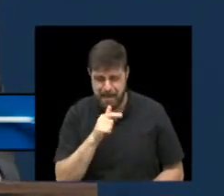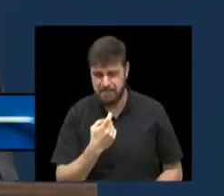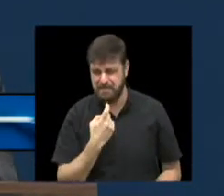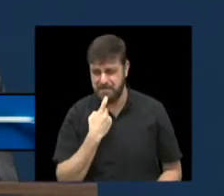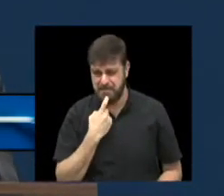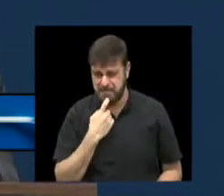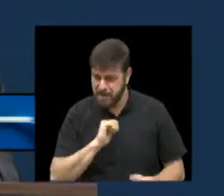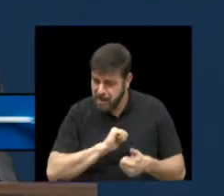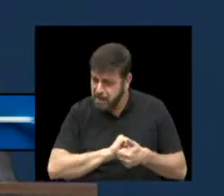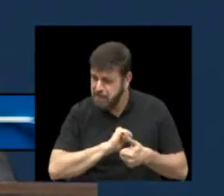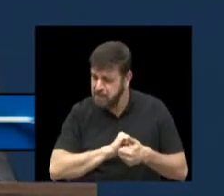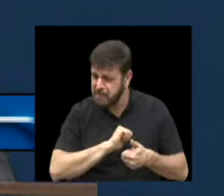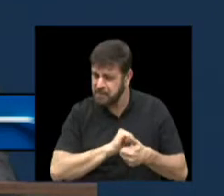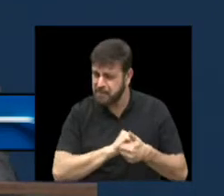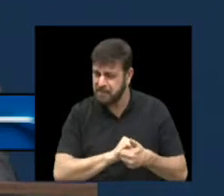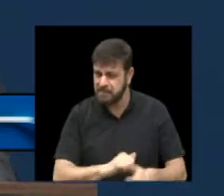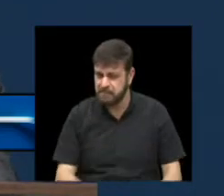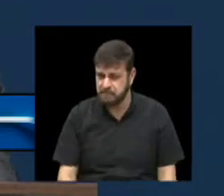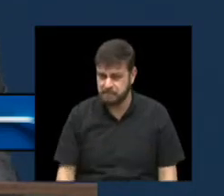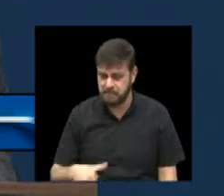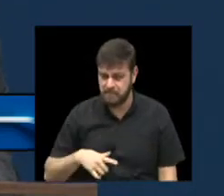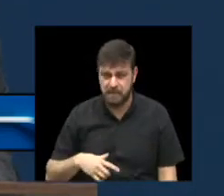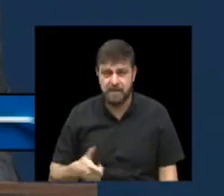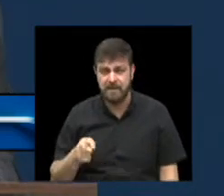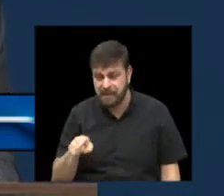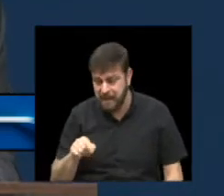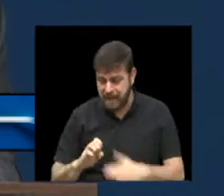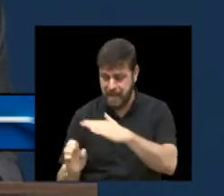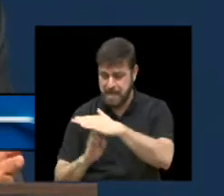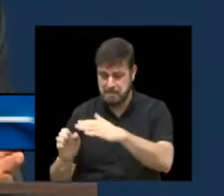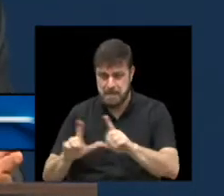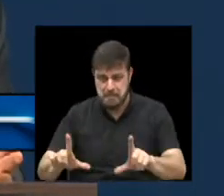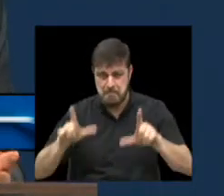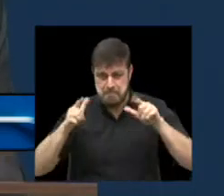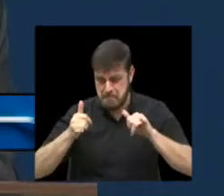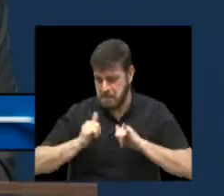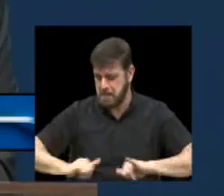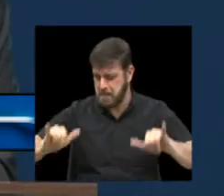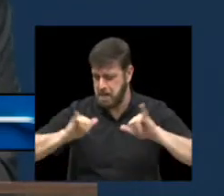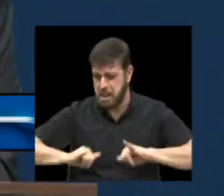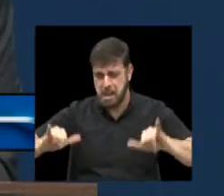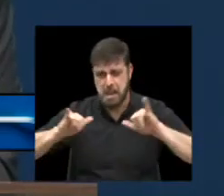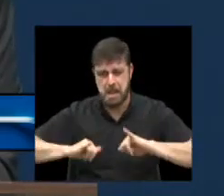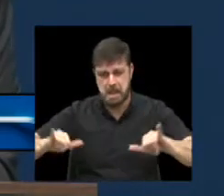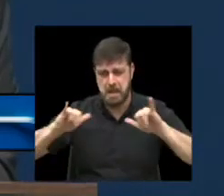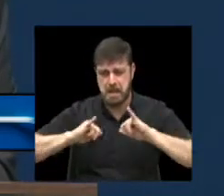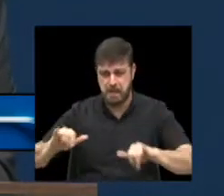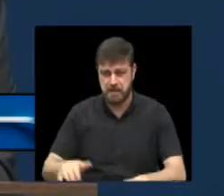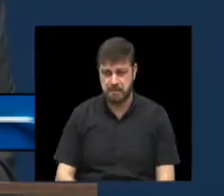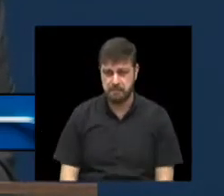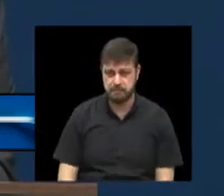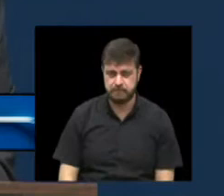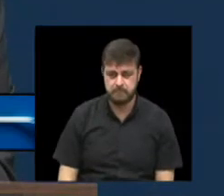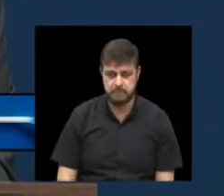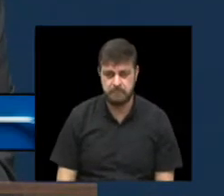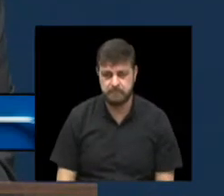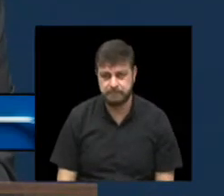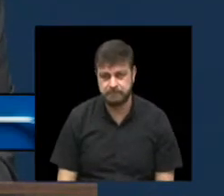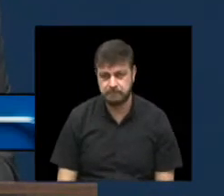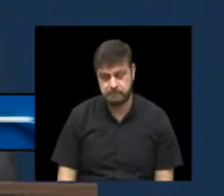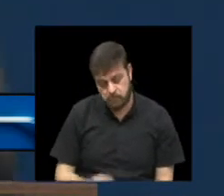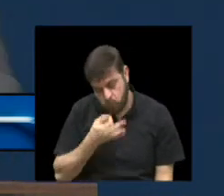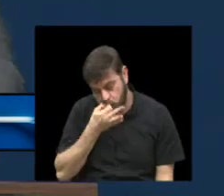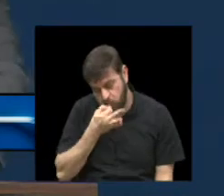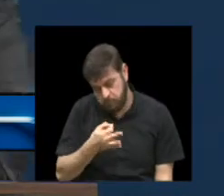na qualidade e na quantidade de informação publicamente útil que chega a respeito da questão das águas na nossa cidade. Na minha